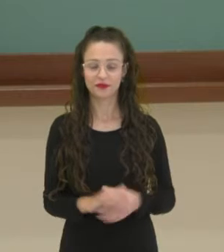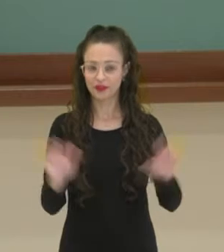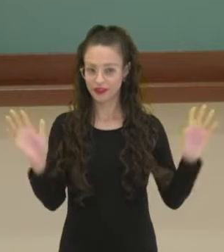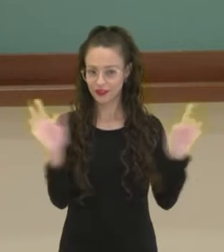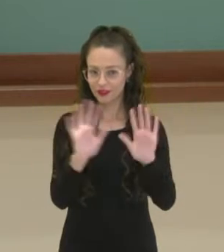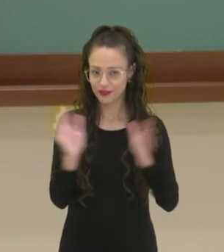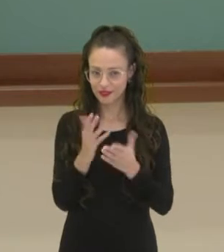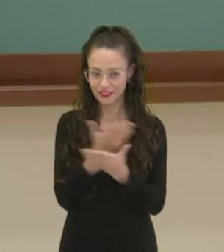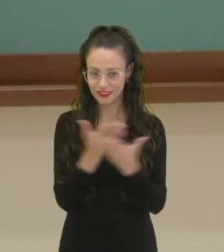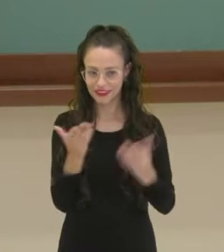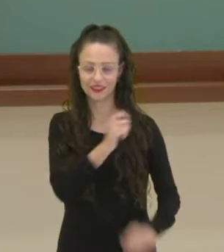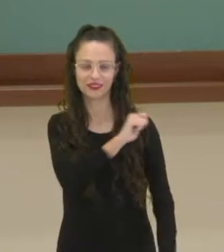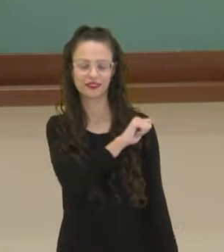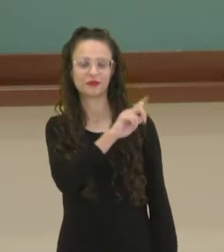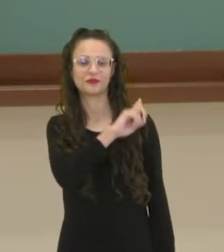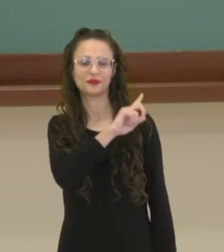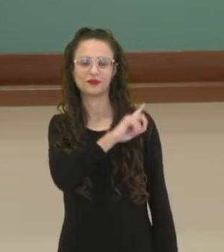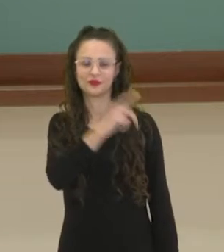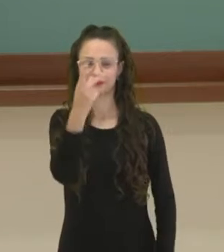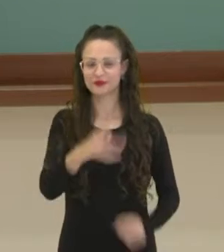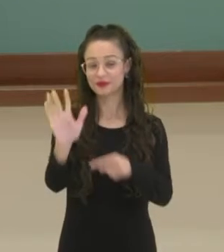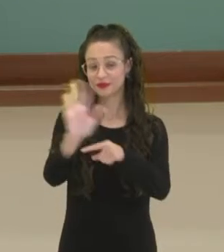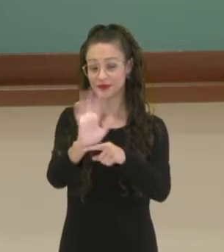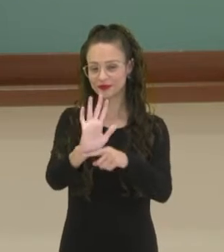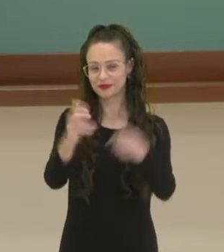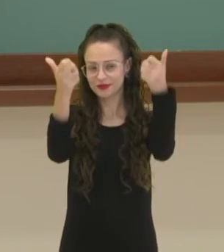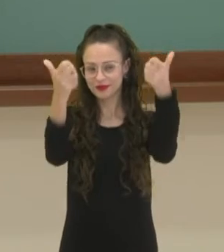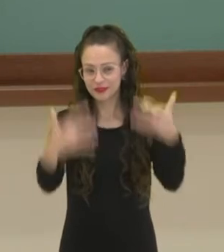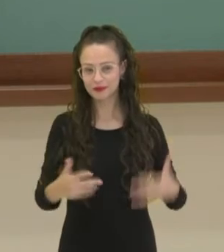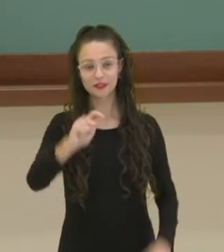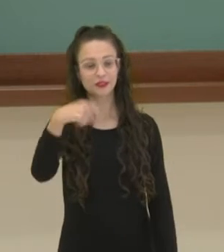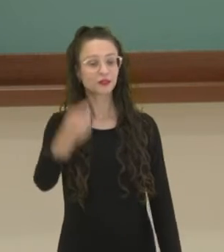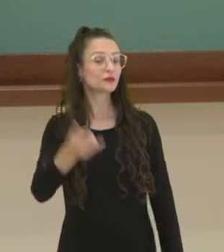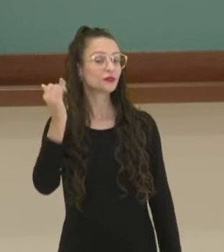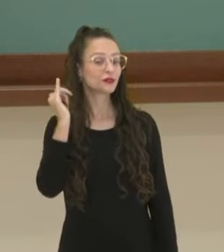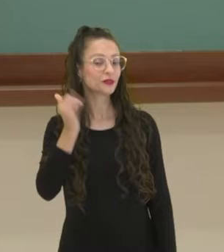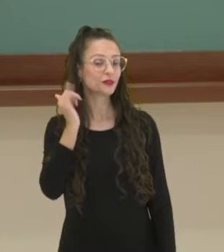Olá, estudantes da primeira série! Nesse vídeo vamos falar sobre conto.